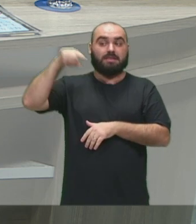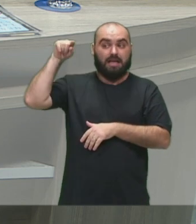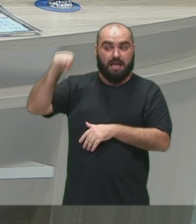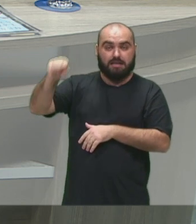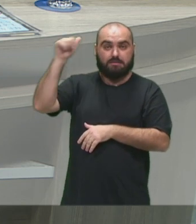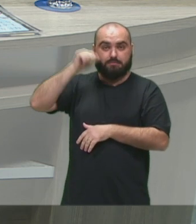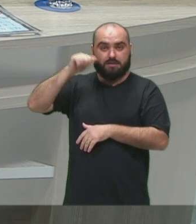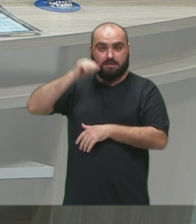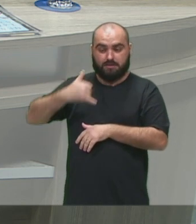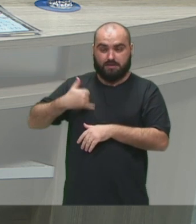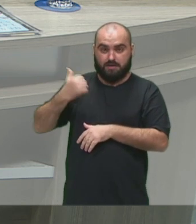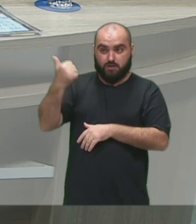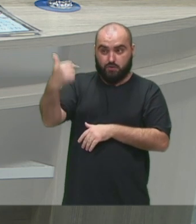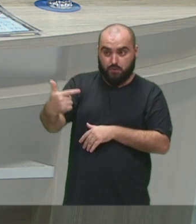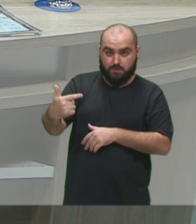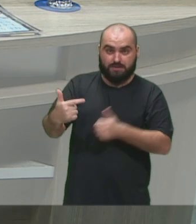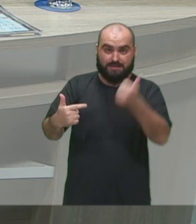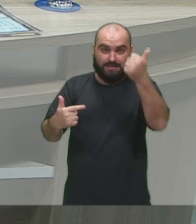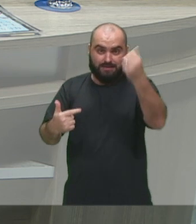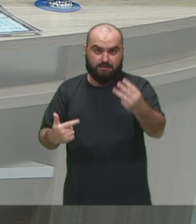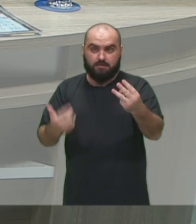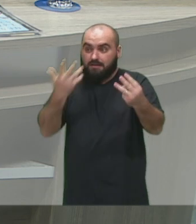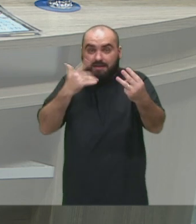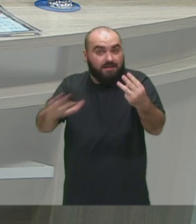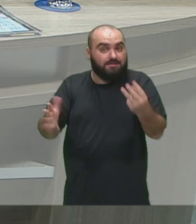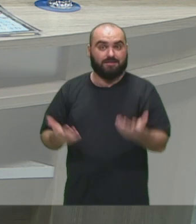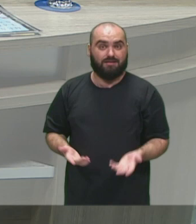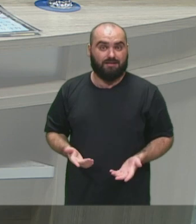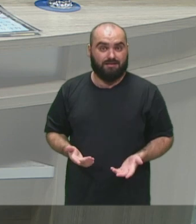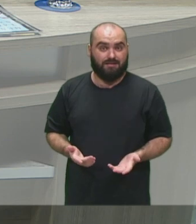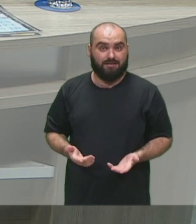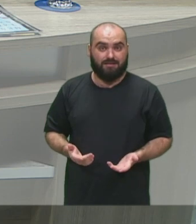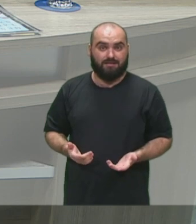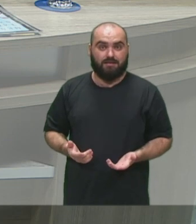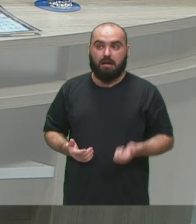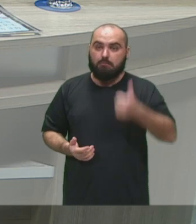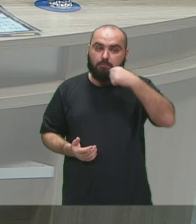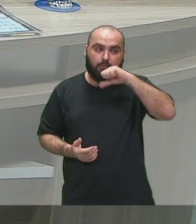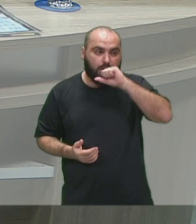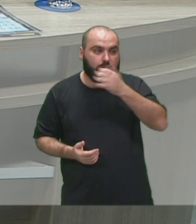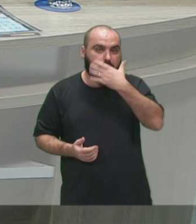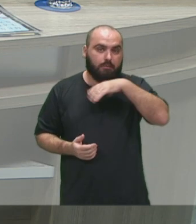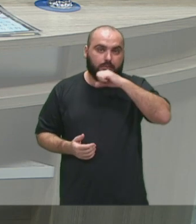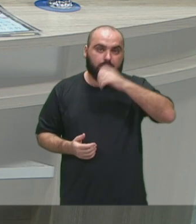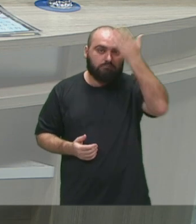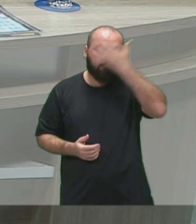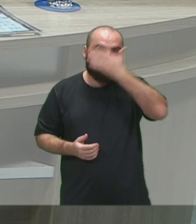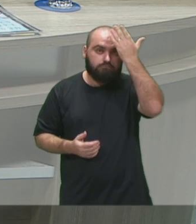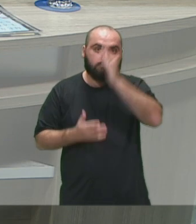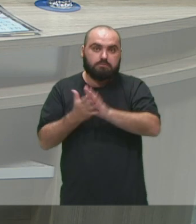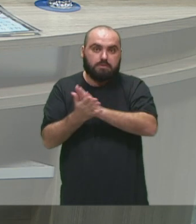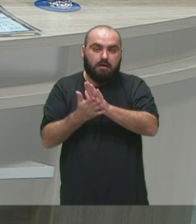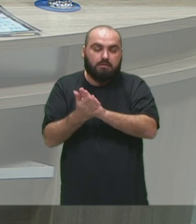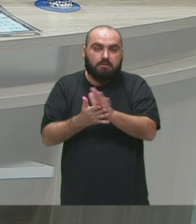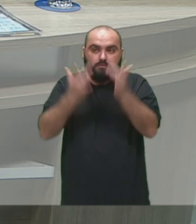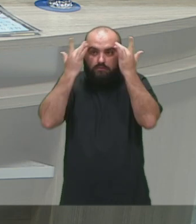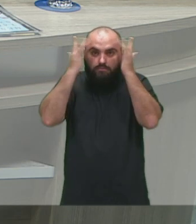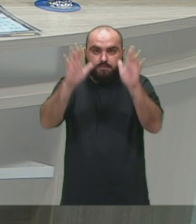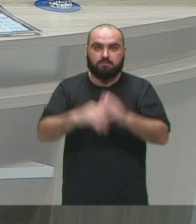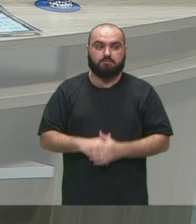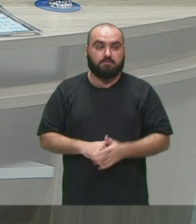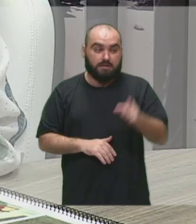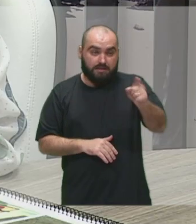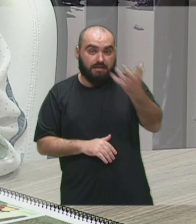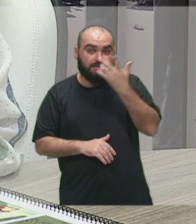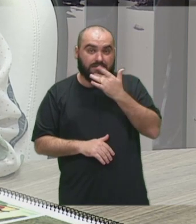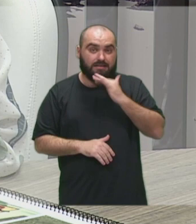menina de 12, 13 anos, que é uma criança ainda, onde a mãe e o pai não têm acesso àquilo ali e essa criança está se perdendo. E